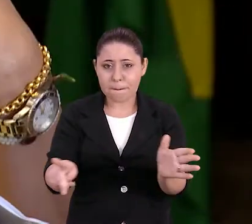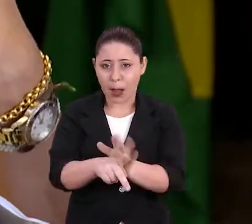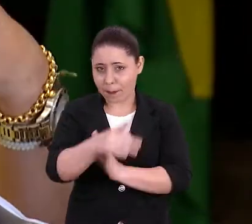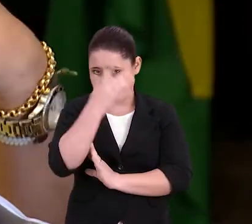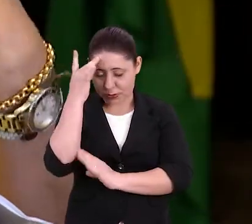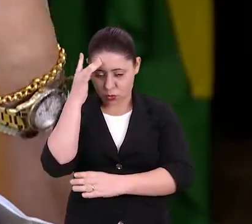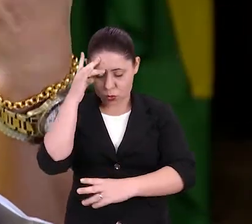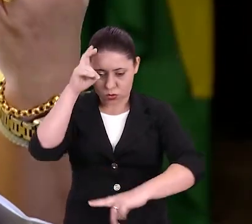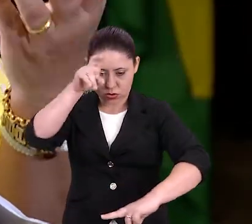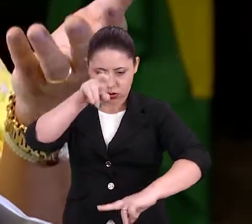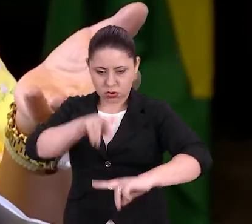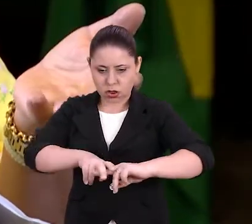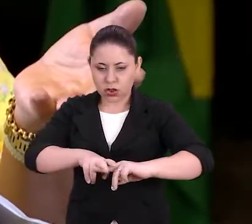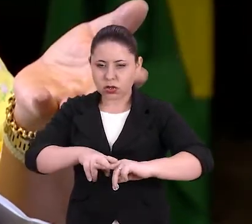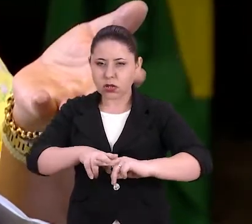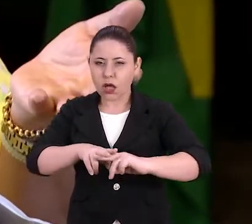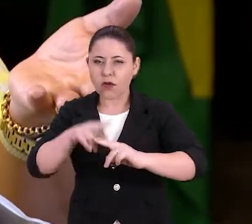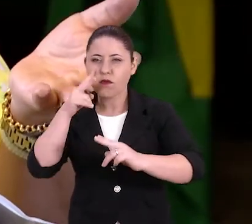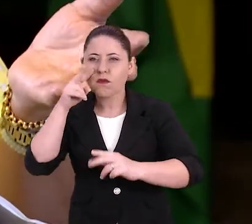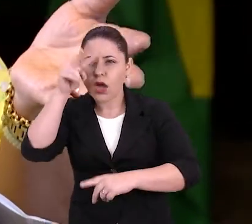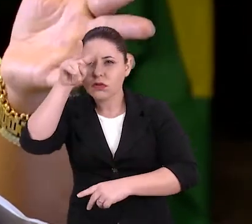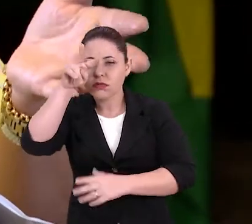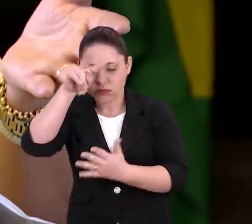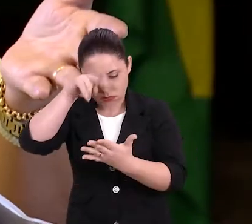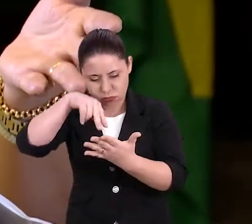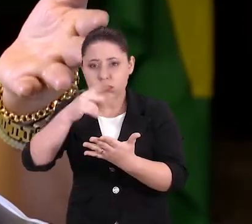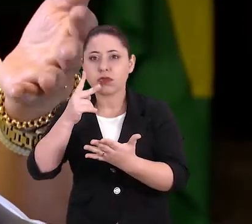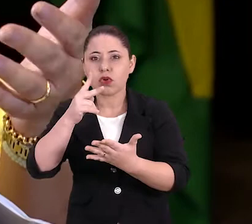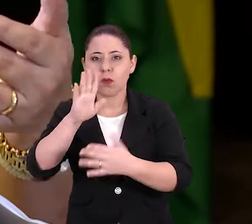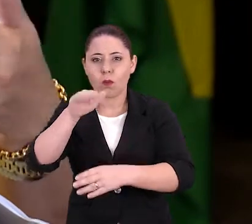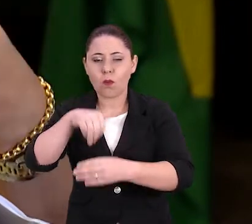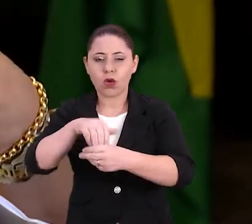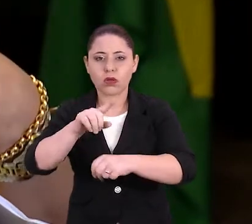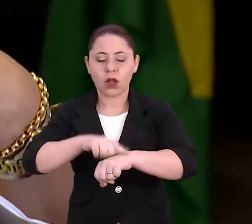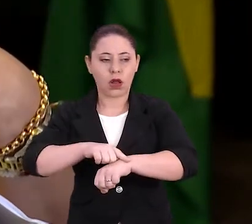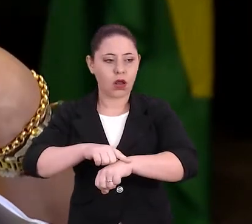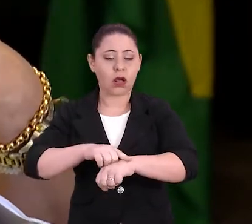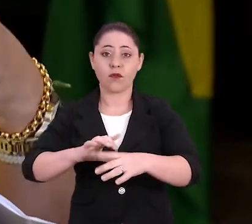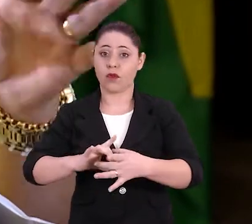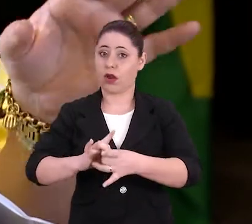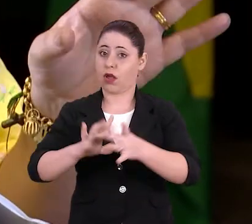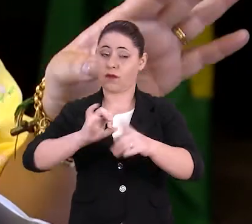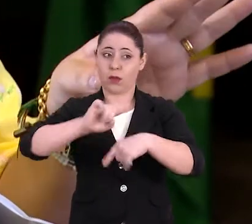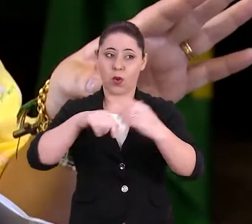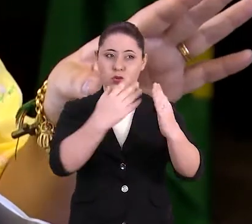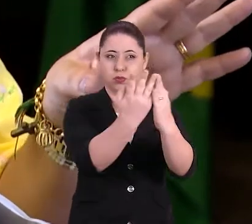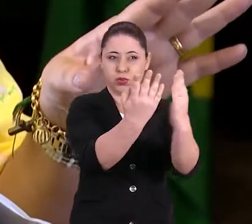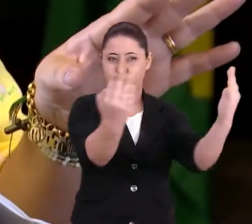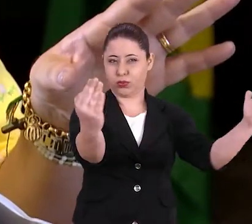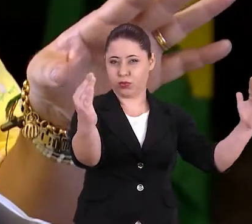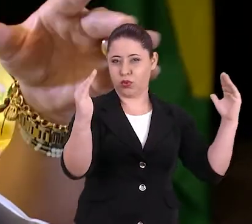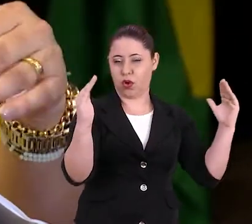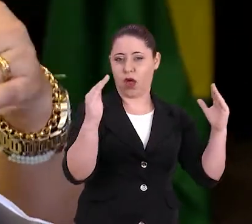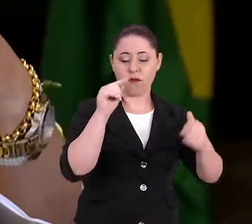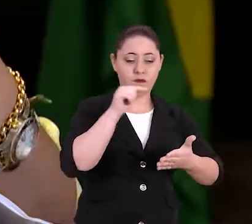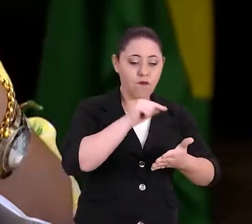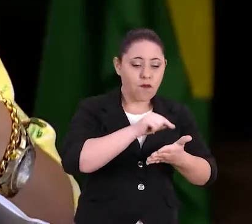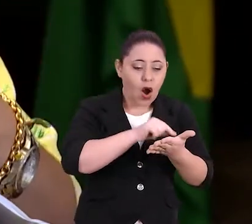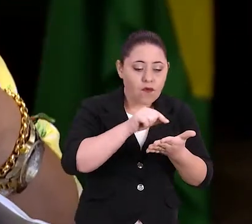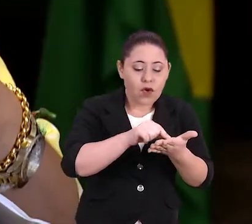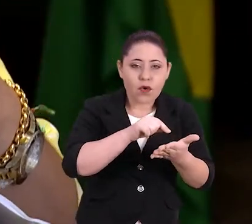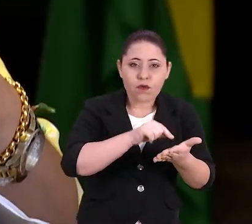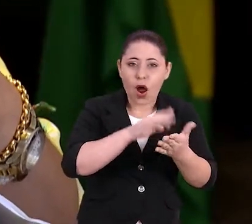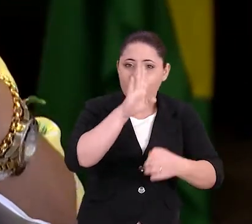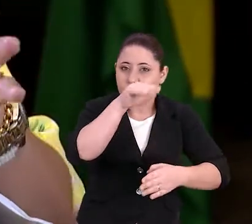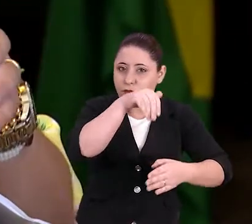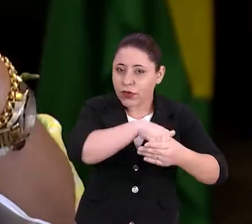onde o mesário identifica o eleitor, né, no momento da votação e libera ele para a cabina de urna para